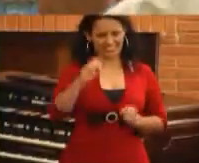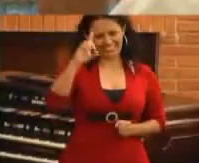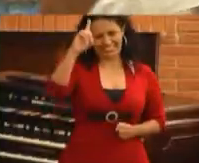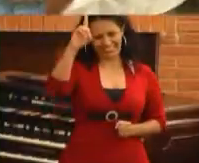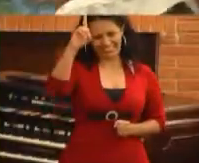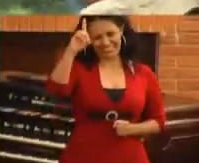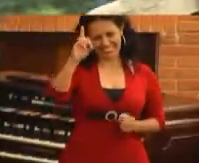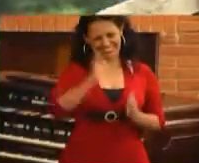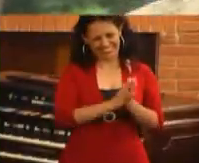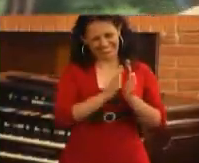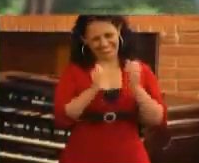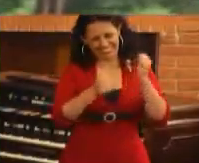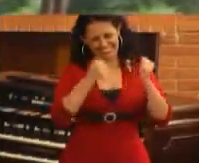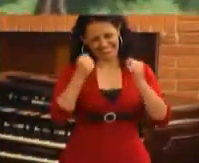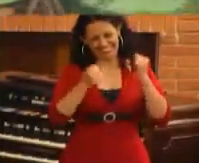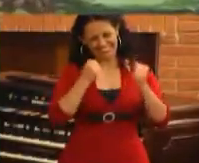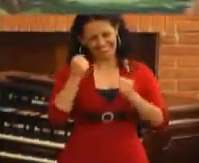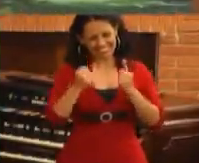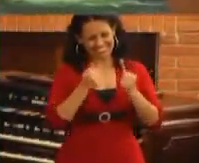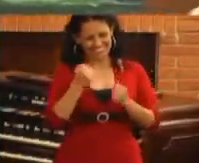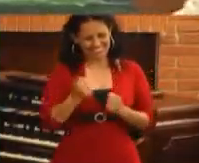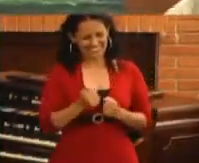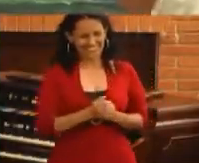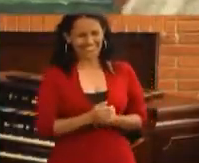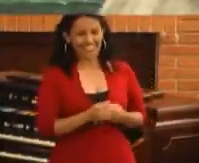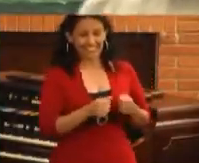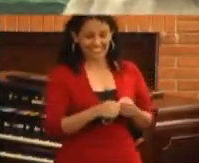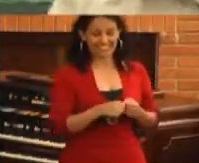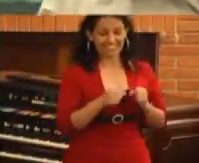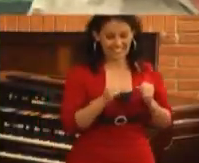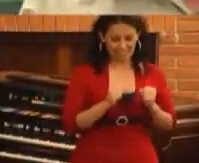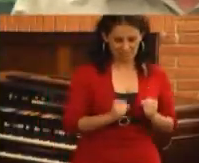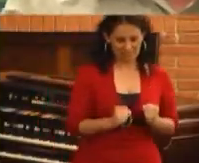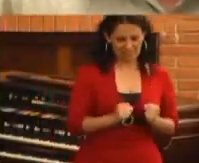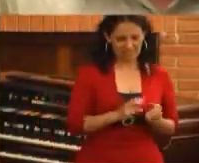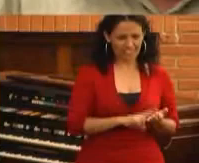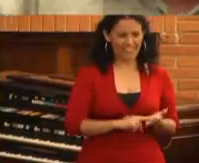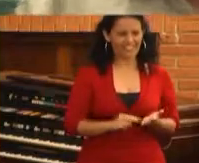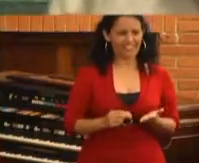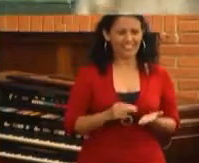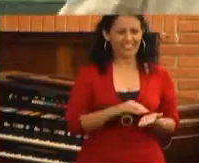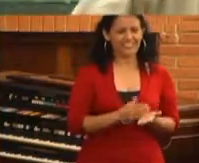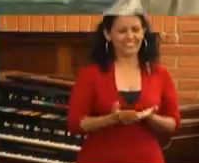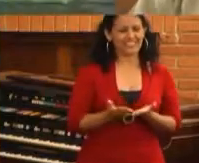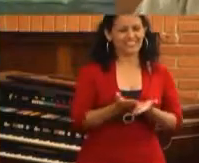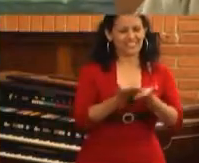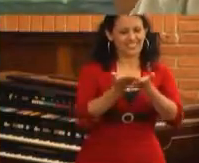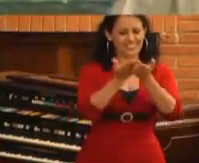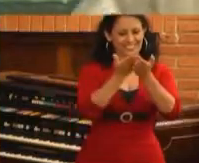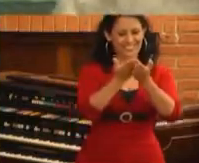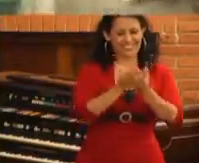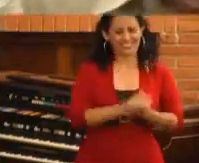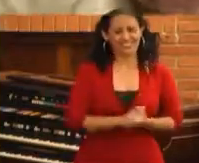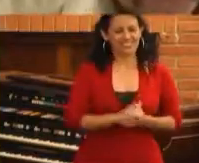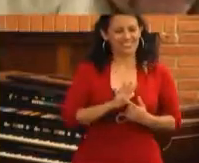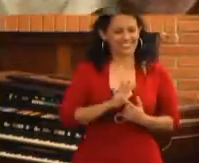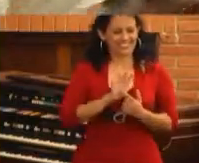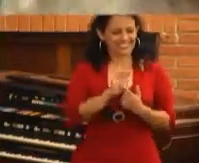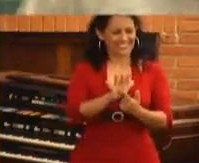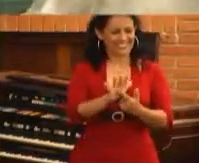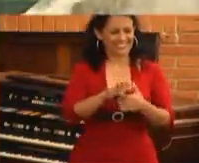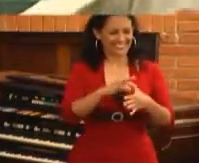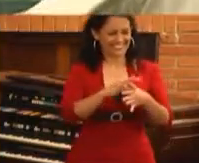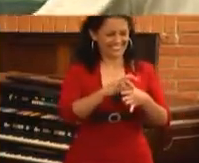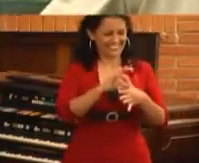Aleluia! Aleluia! Esse é o poder da ressurreição. Então ele se manifestou em carne,